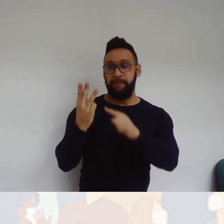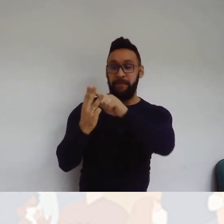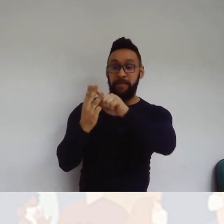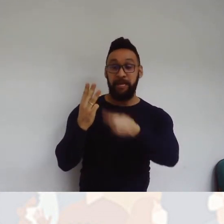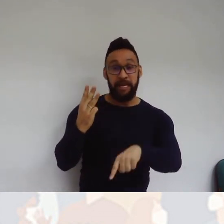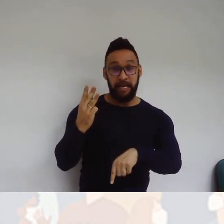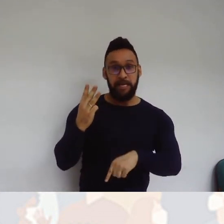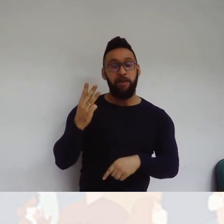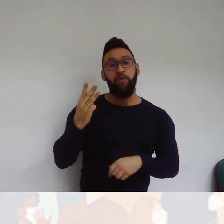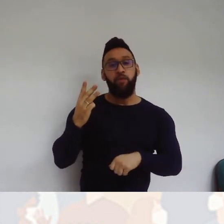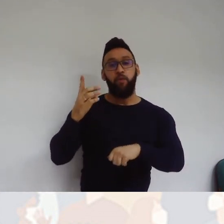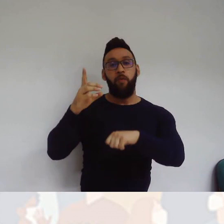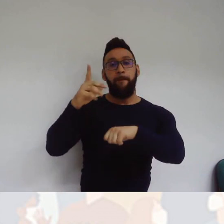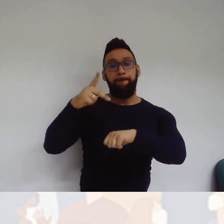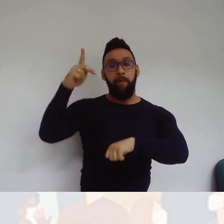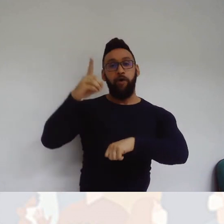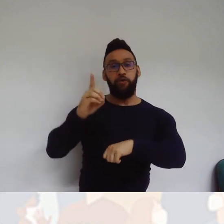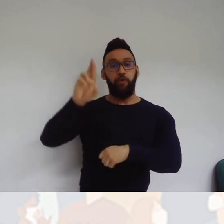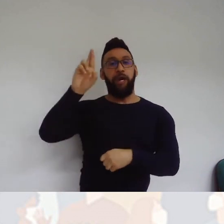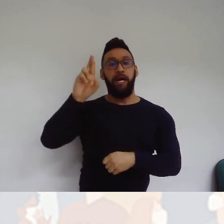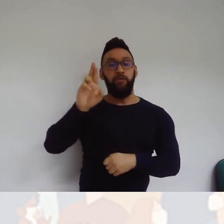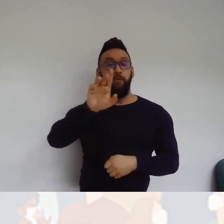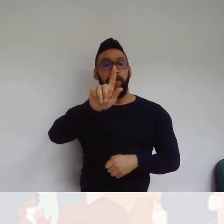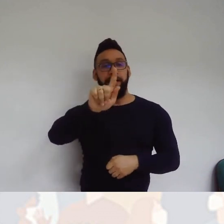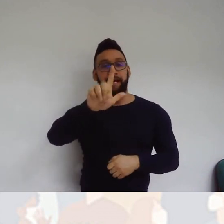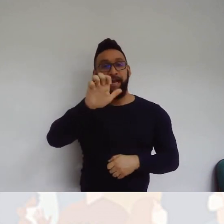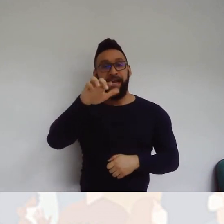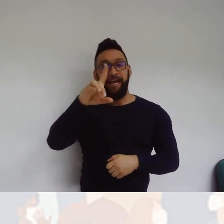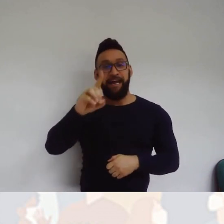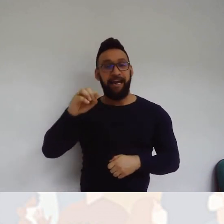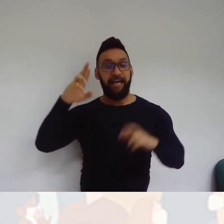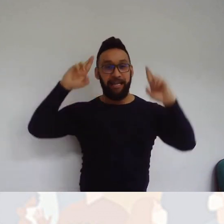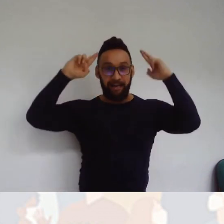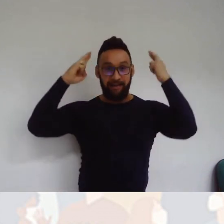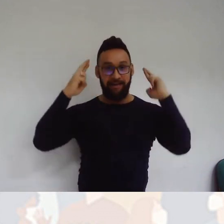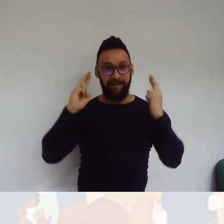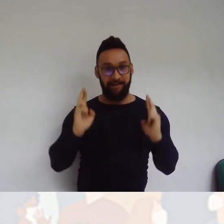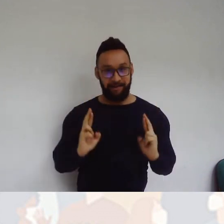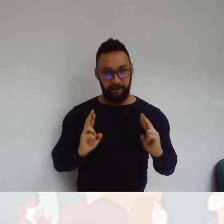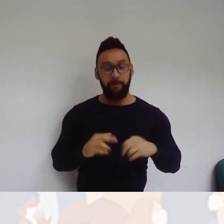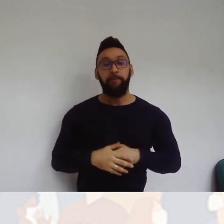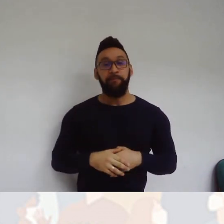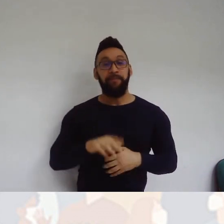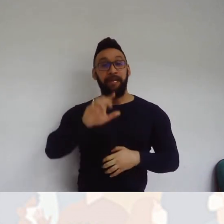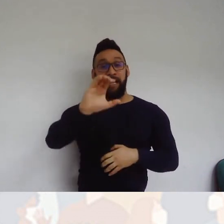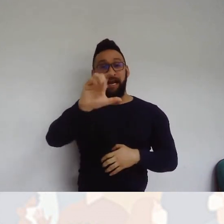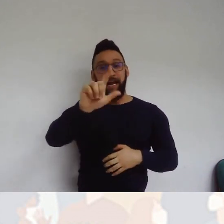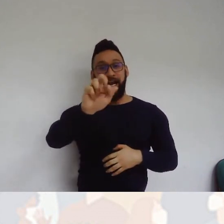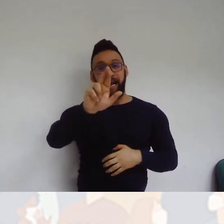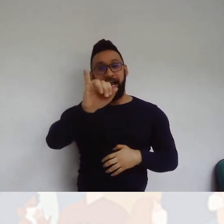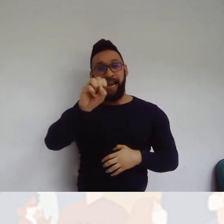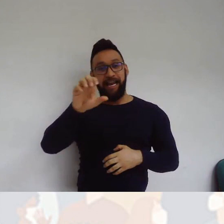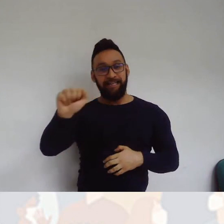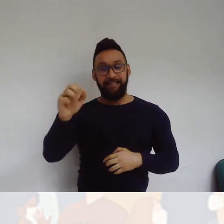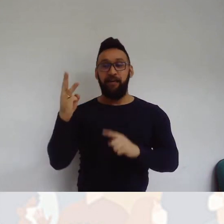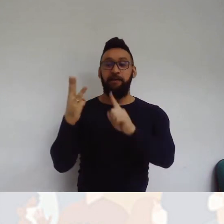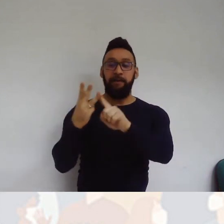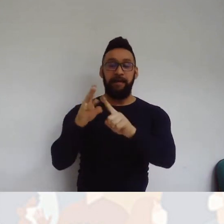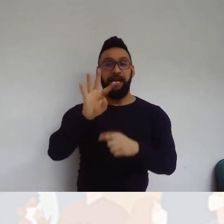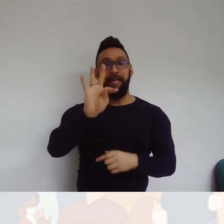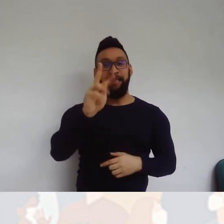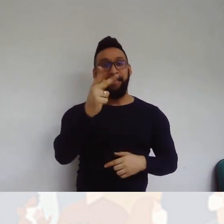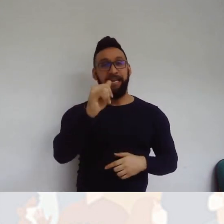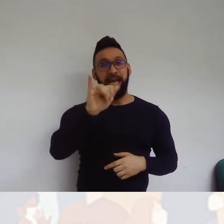pós-doutorandas. Glenda Mello, que está aqui, Clarissa Gonzalez e Thaís